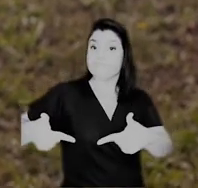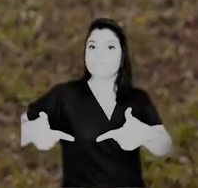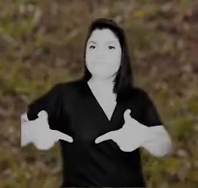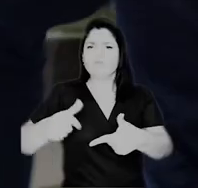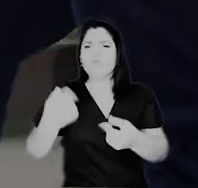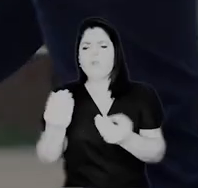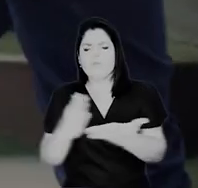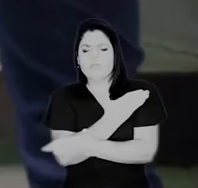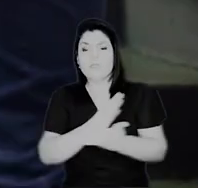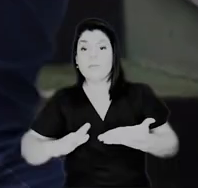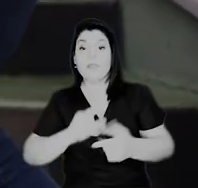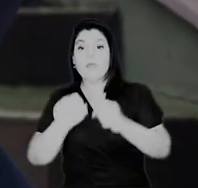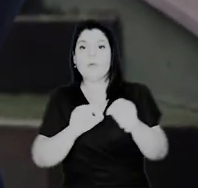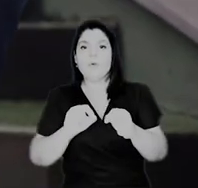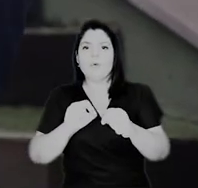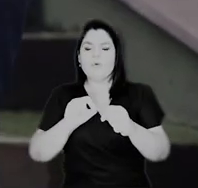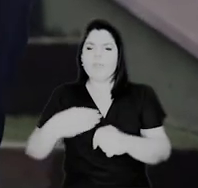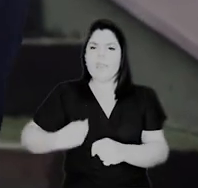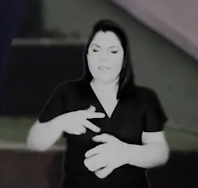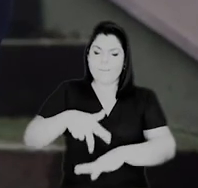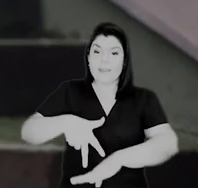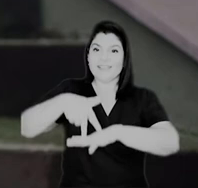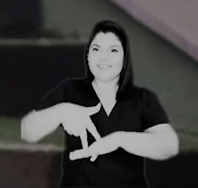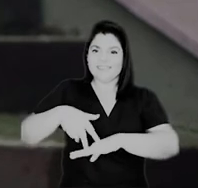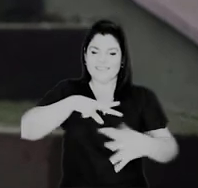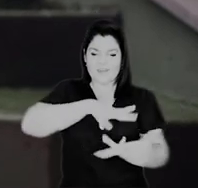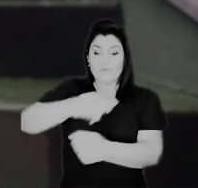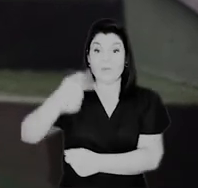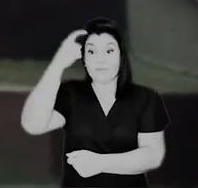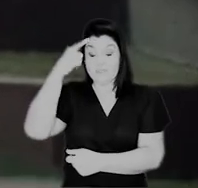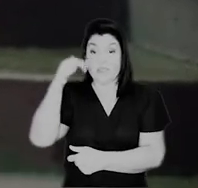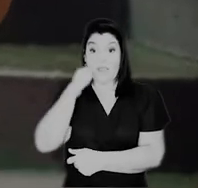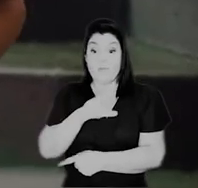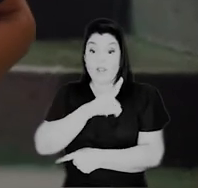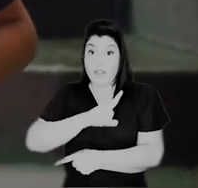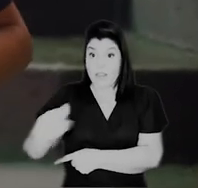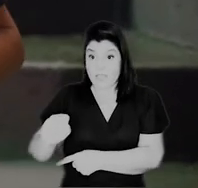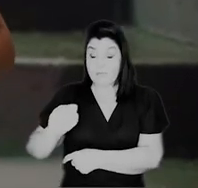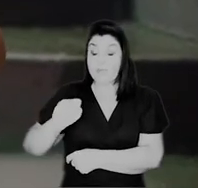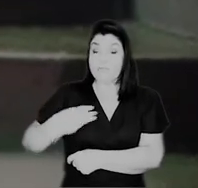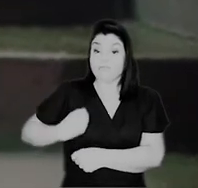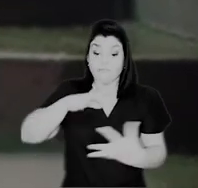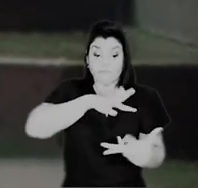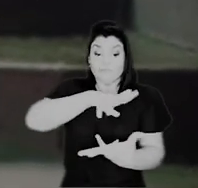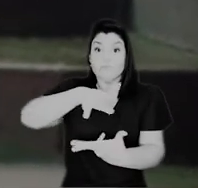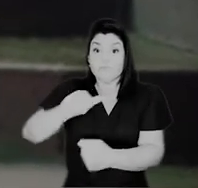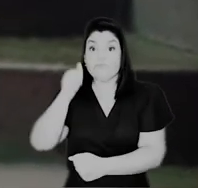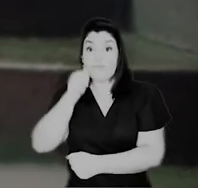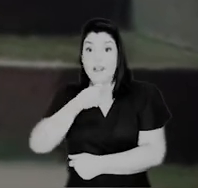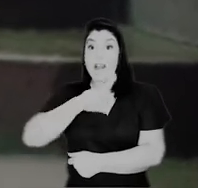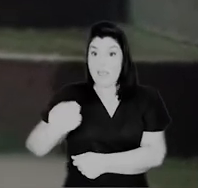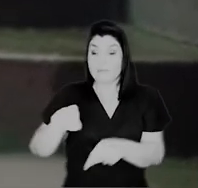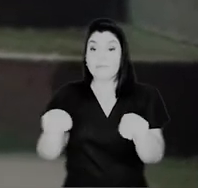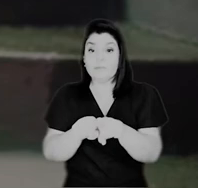de luta. Não tem como separar, né, o estar no mundo sem pensar em ser uma mulher lésbica que está nesse mundo, né? Ser uma